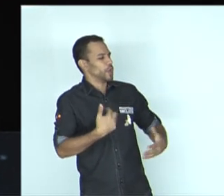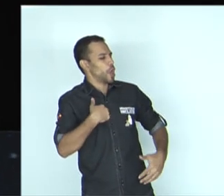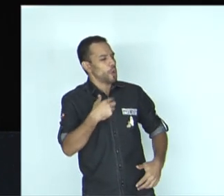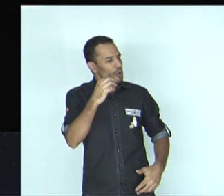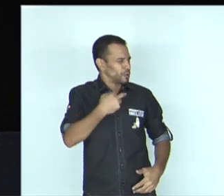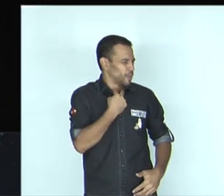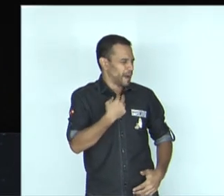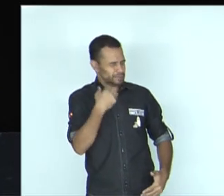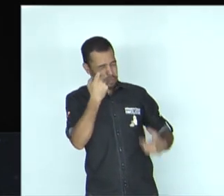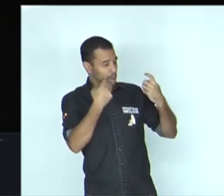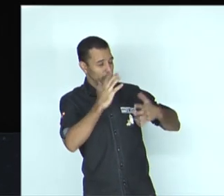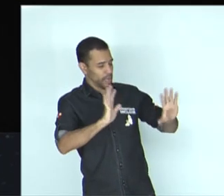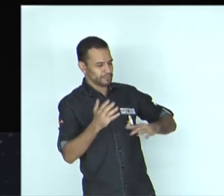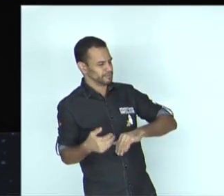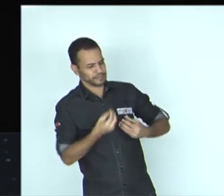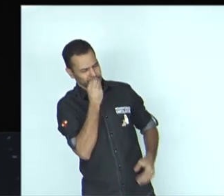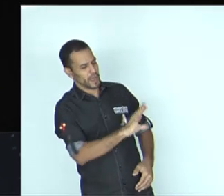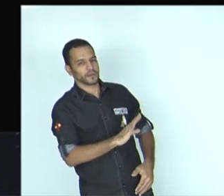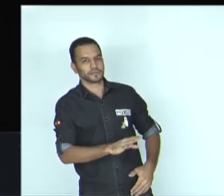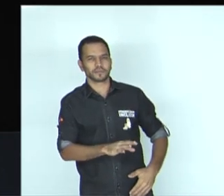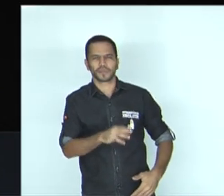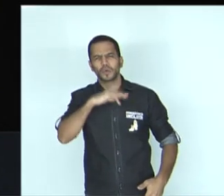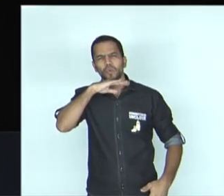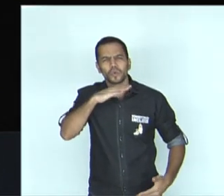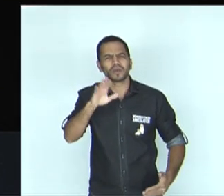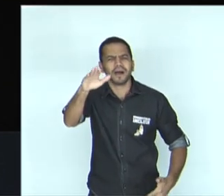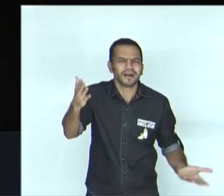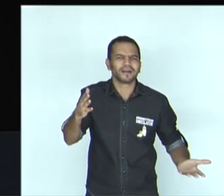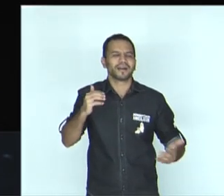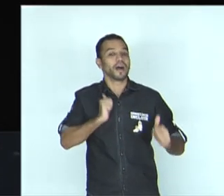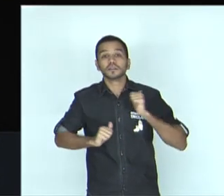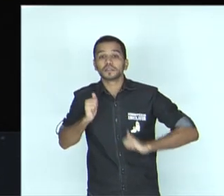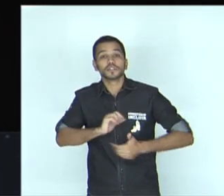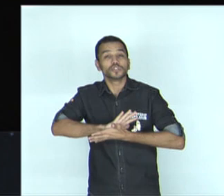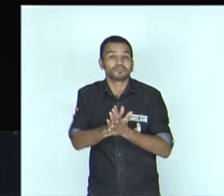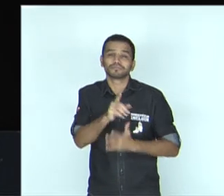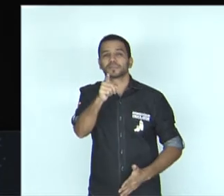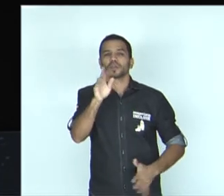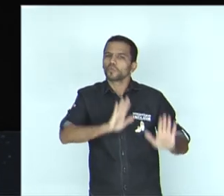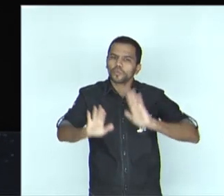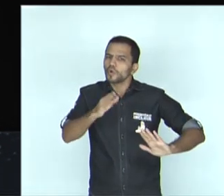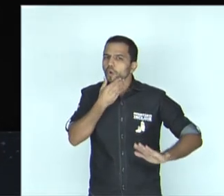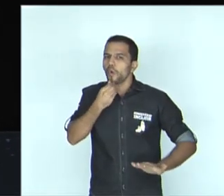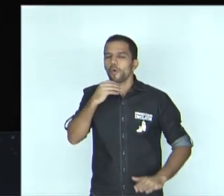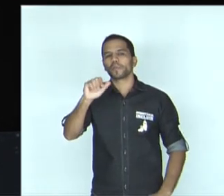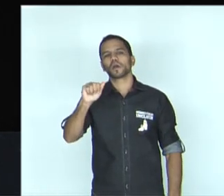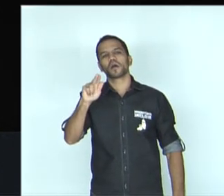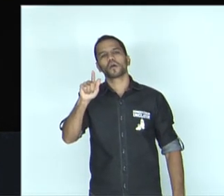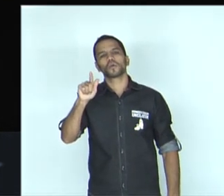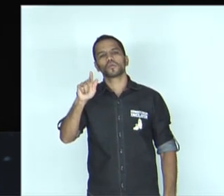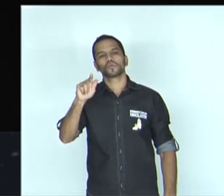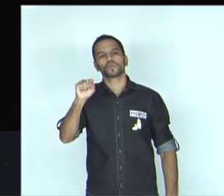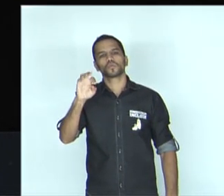nada de bom. Essa ansiedade destrói você. Como diz Augusto Cury, isto vai abrindo janelas killer,